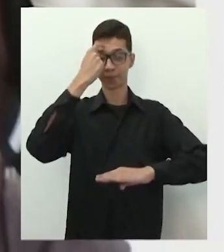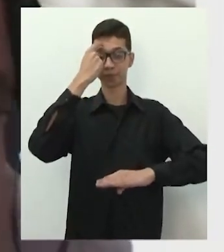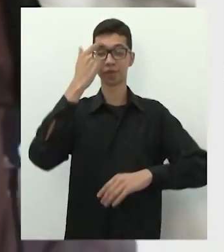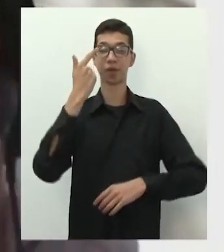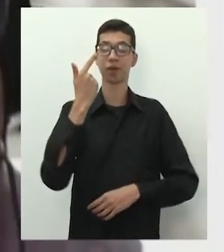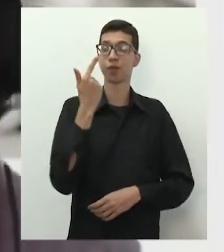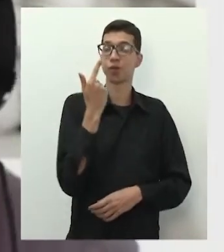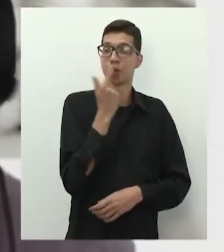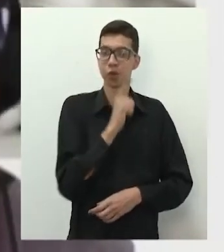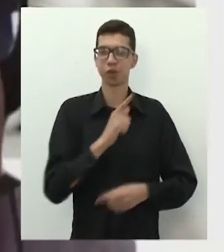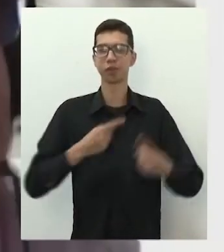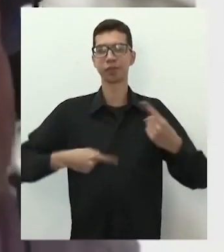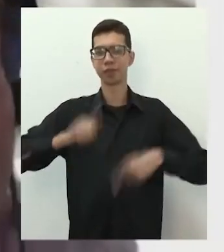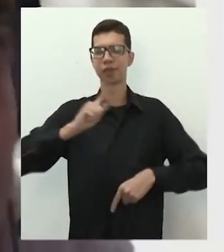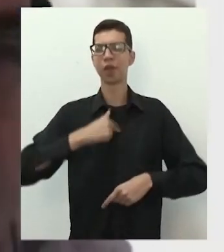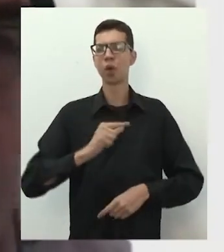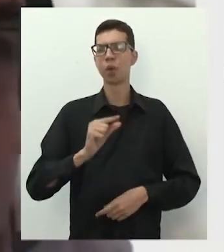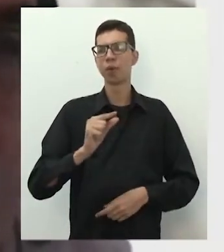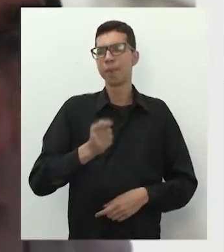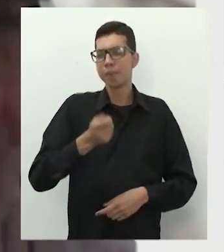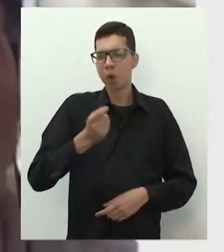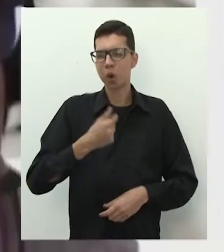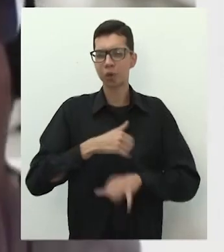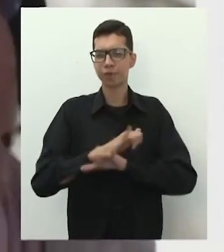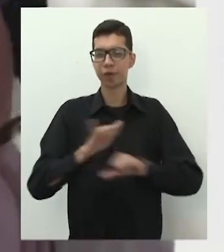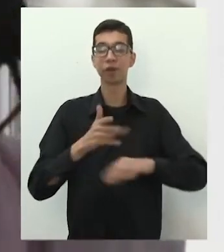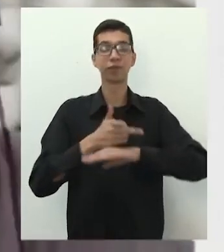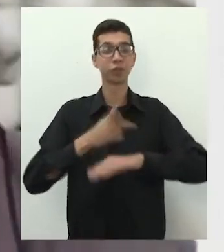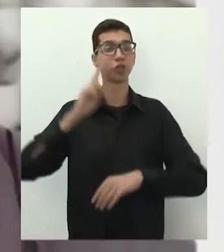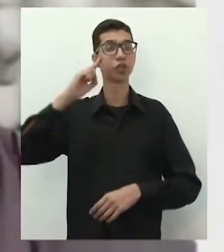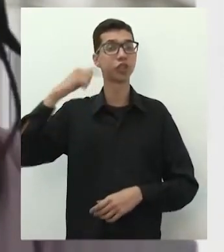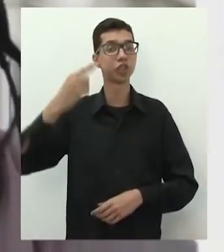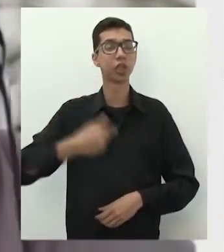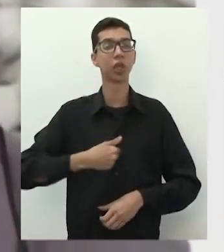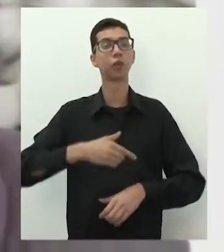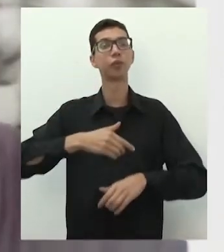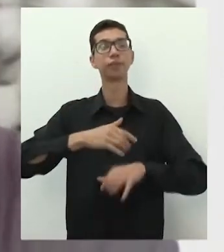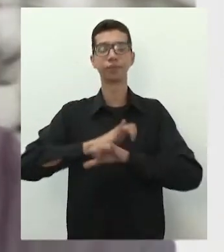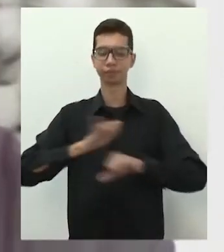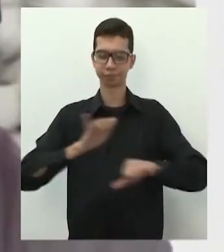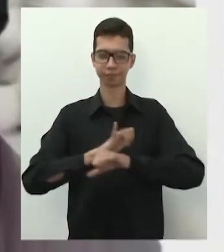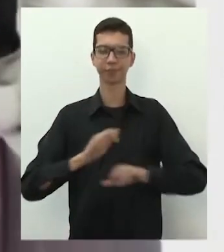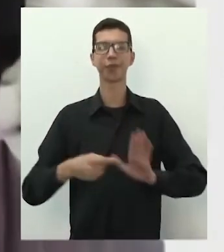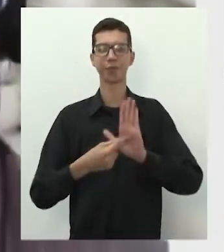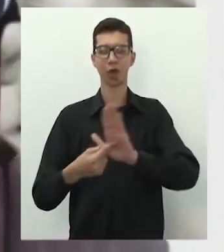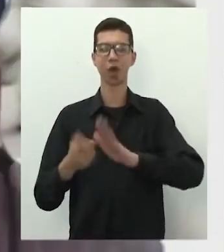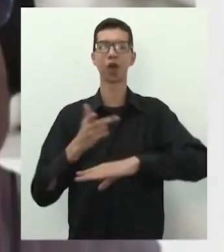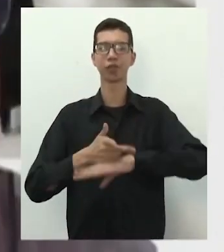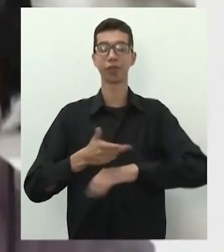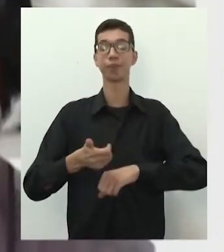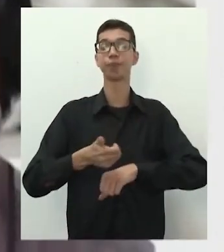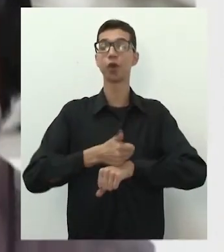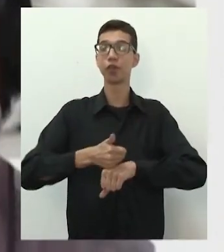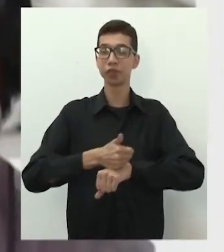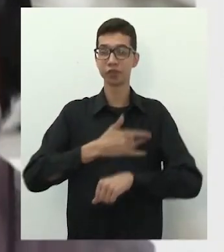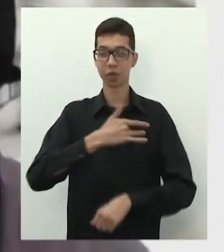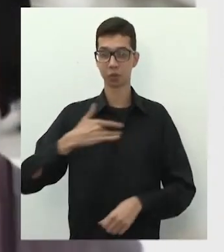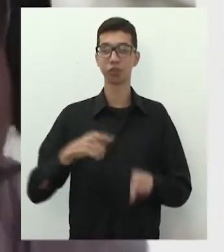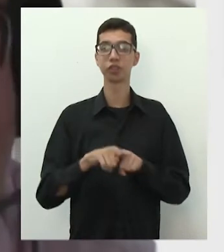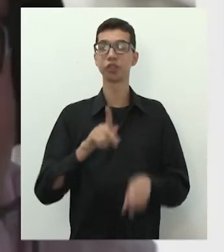gente trabalhar isso é a gente conversar, é a gente se atualizar, é a gente ouvir sobre isso. Então eu agradeço muito já